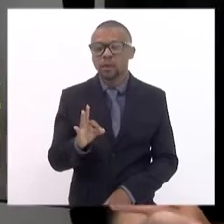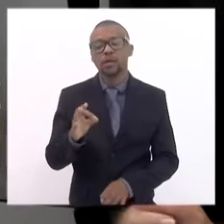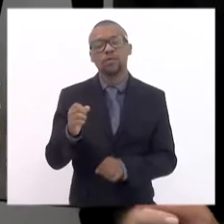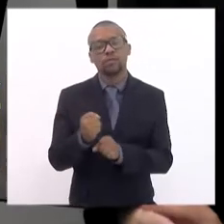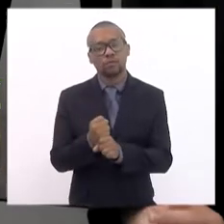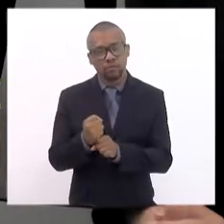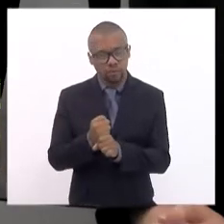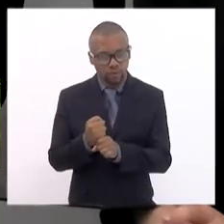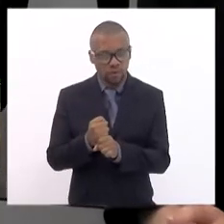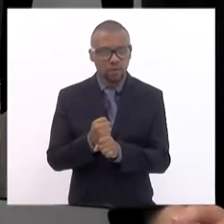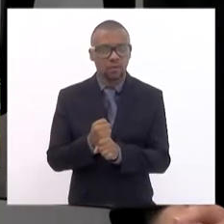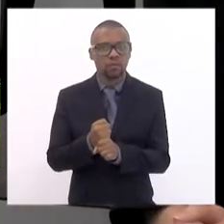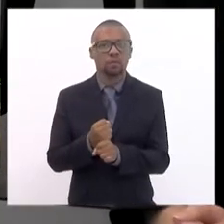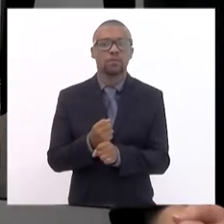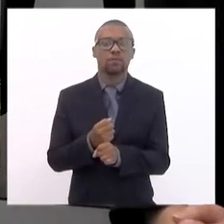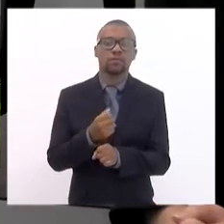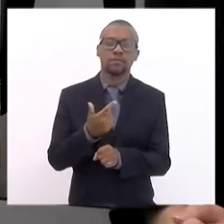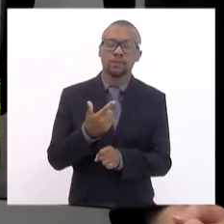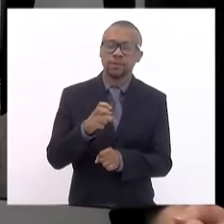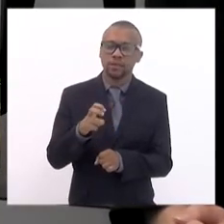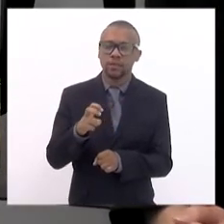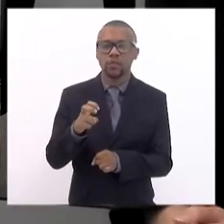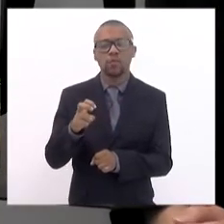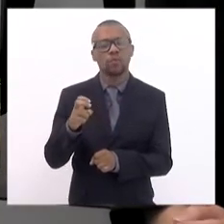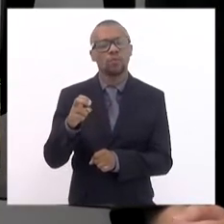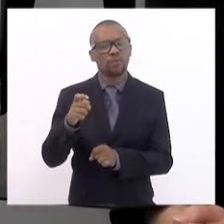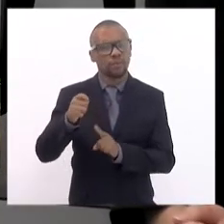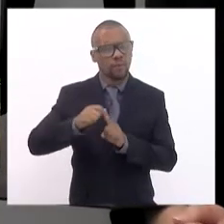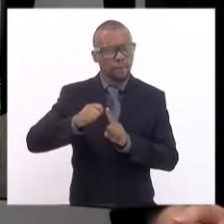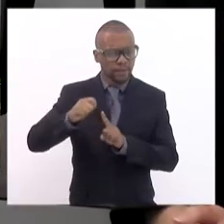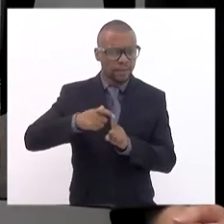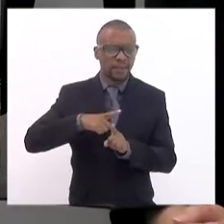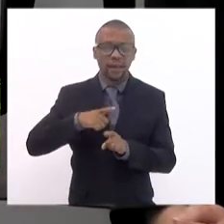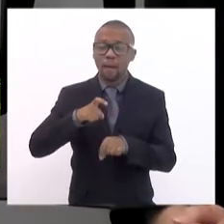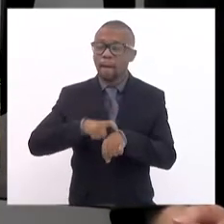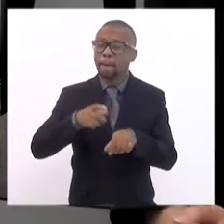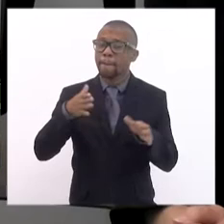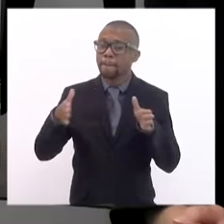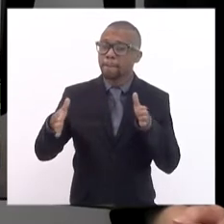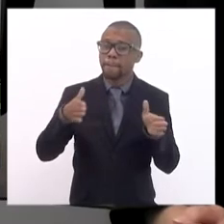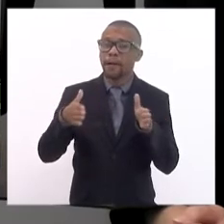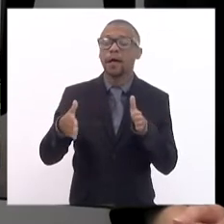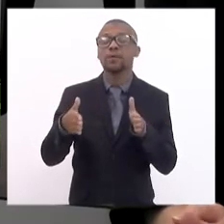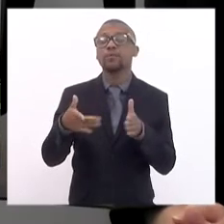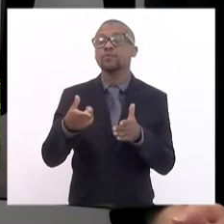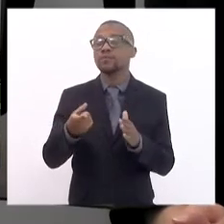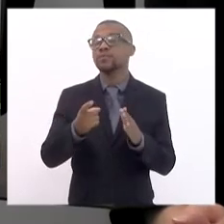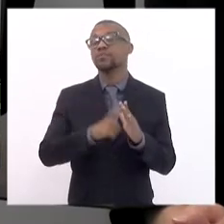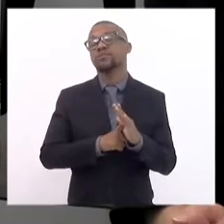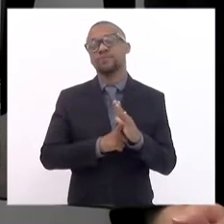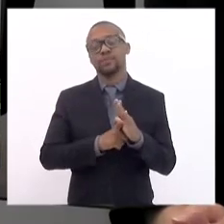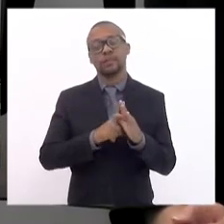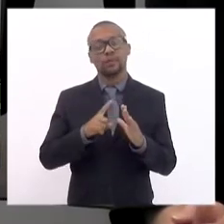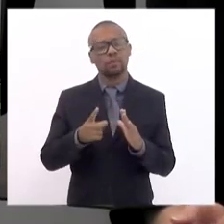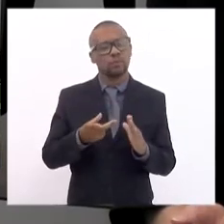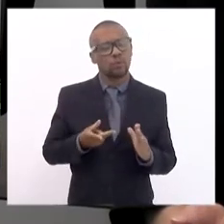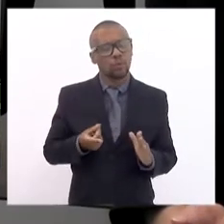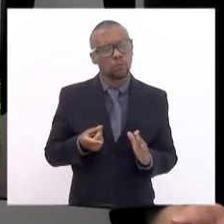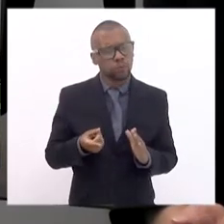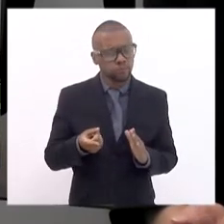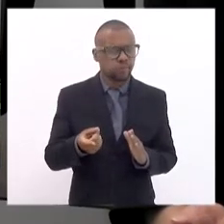ao mês, e com taxas de carência e com prazos de carência e amortização também bem vantajosos, e que eles já